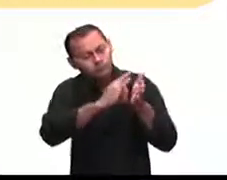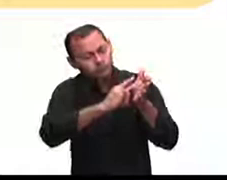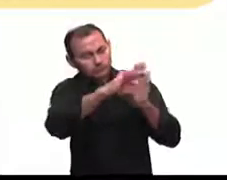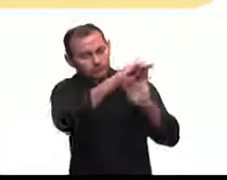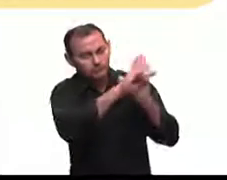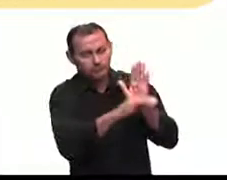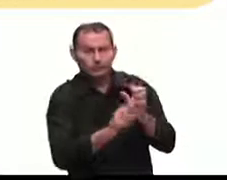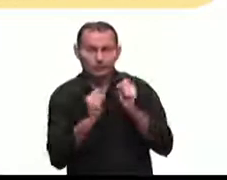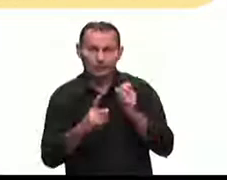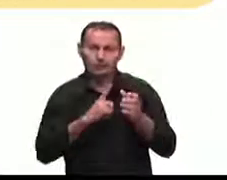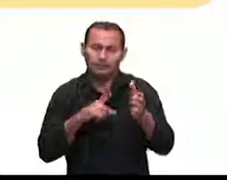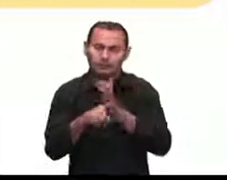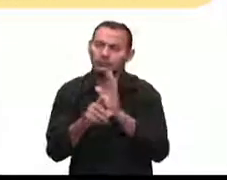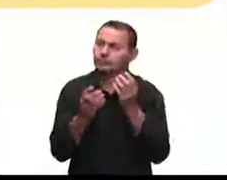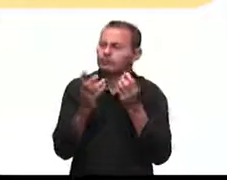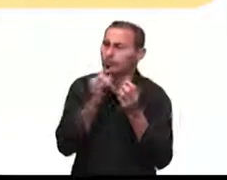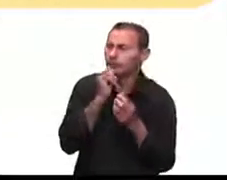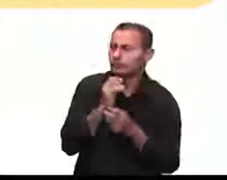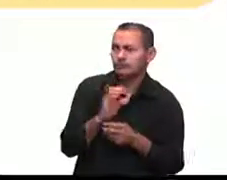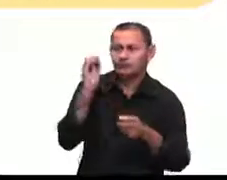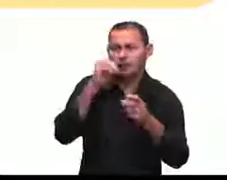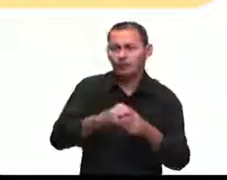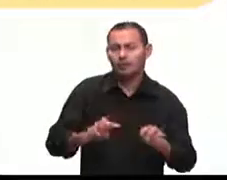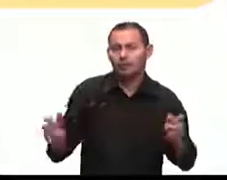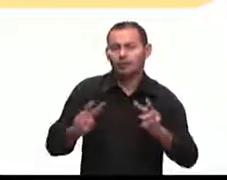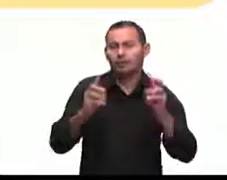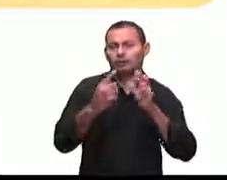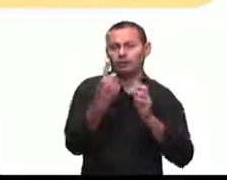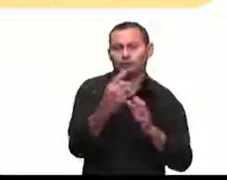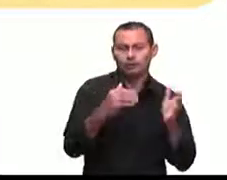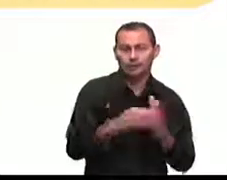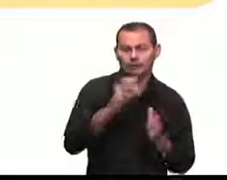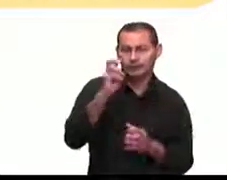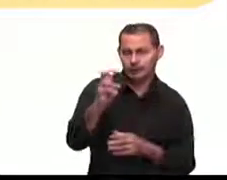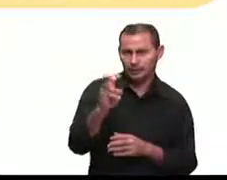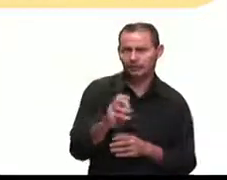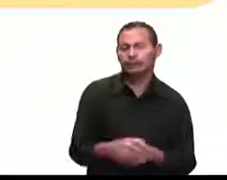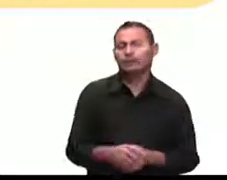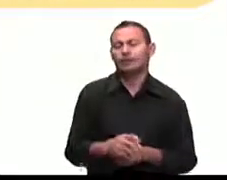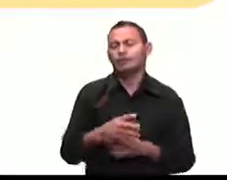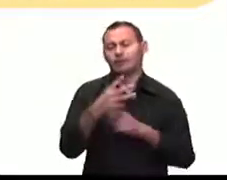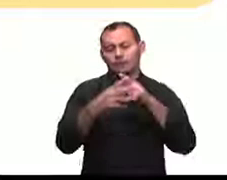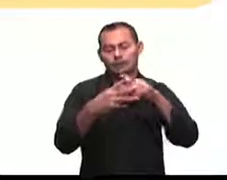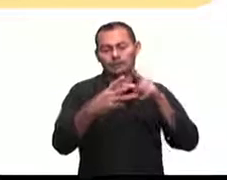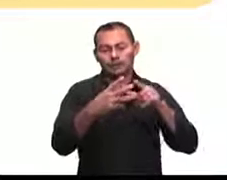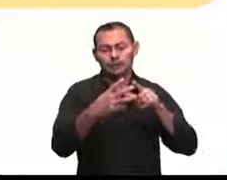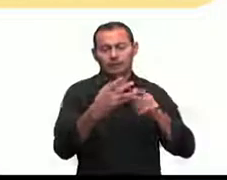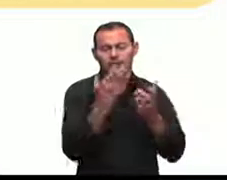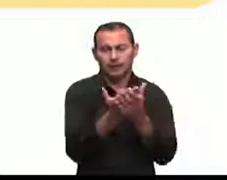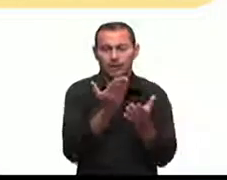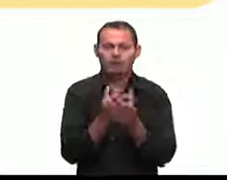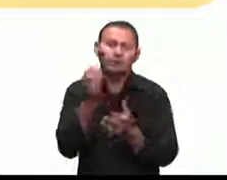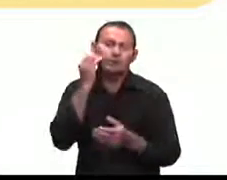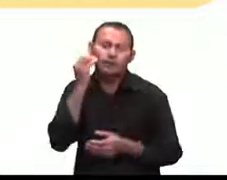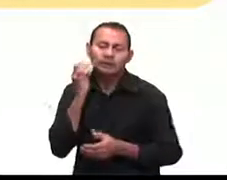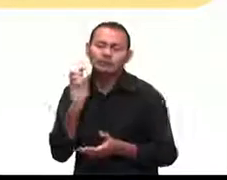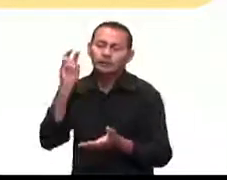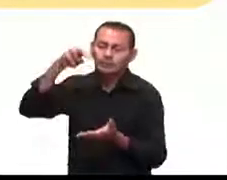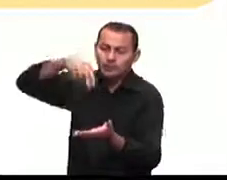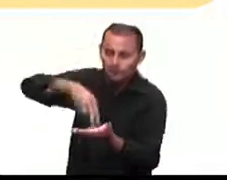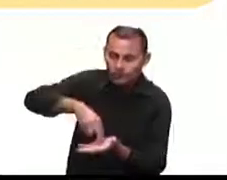possíveis perguntas como: atribua um valor de 1 a 5 para as 3 aulas teste que você